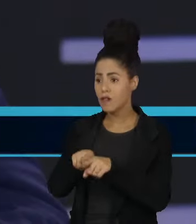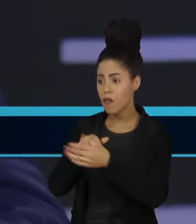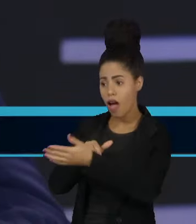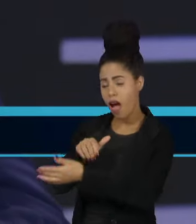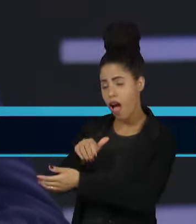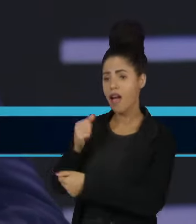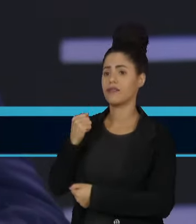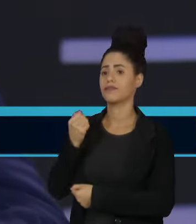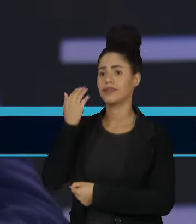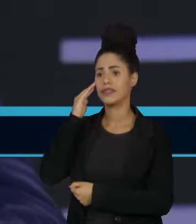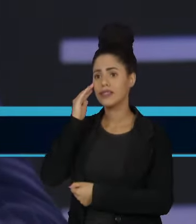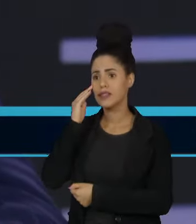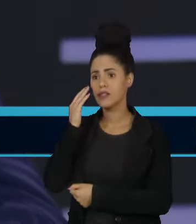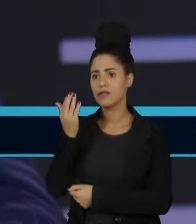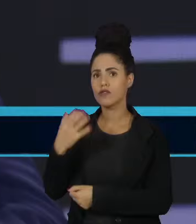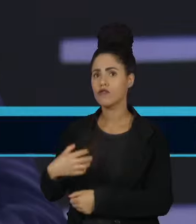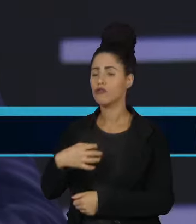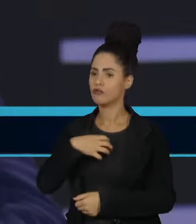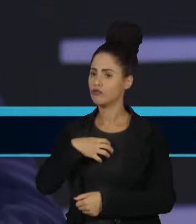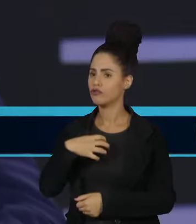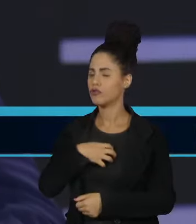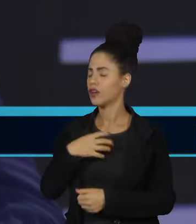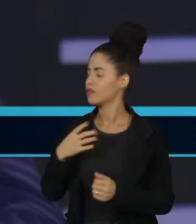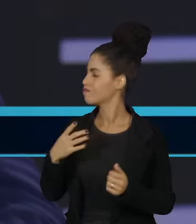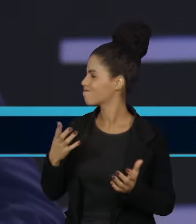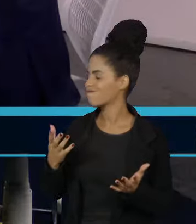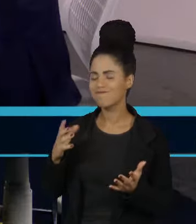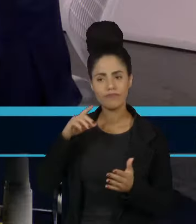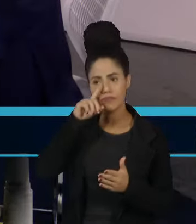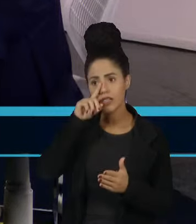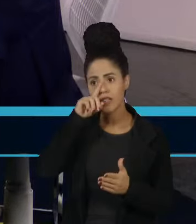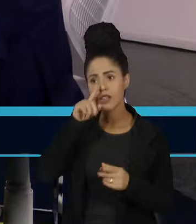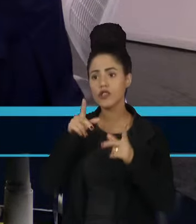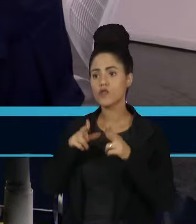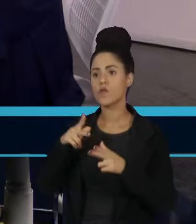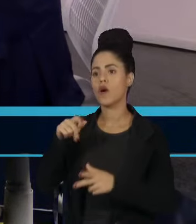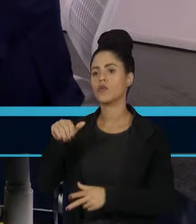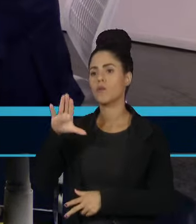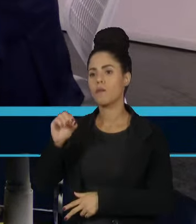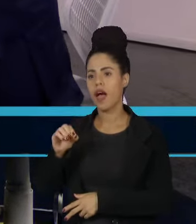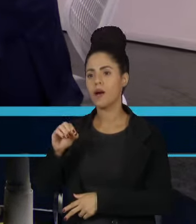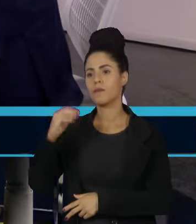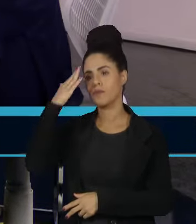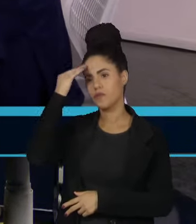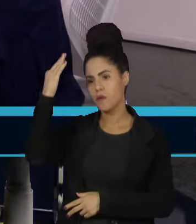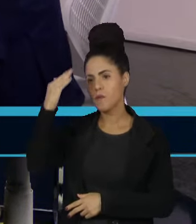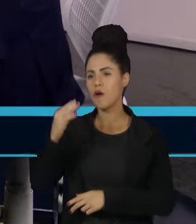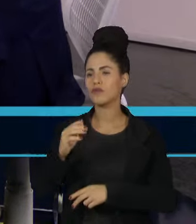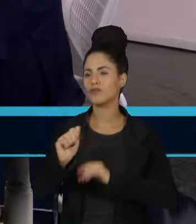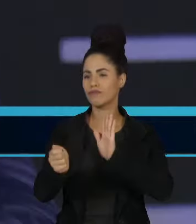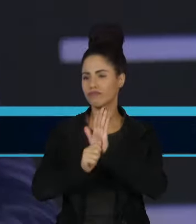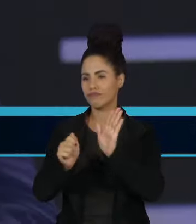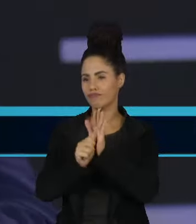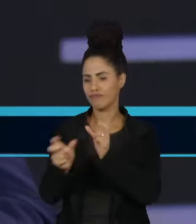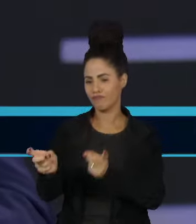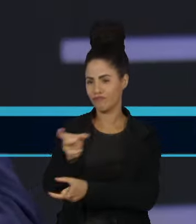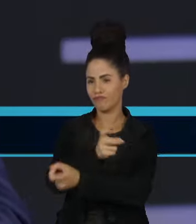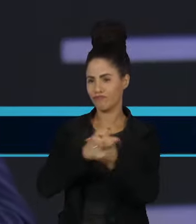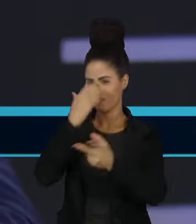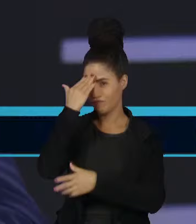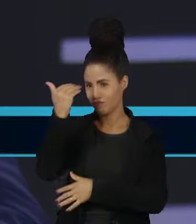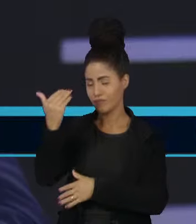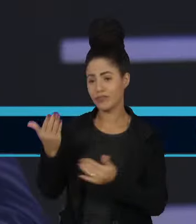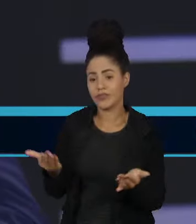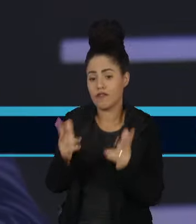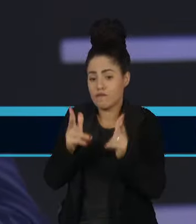60, estava com jeito de Medellín da época do Pablo Escobar. Isso é muito perigoso, é necessário ver o que é verdade e o que é mentira. Agora, não